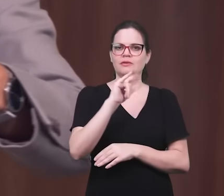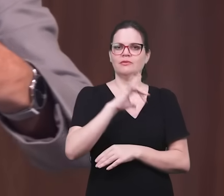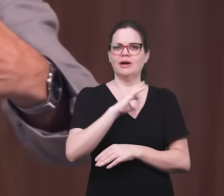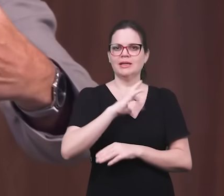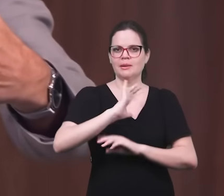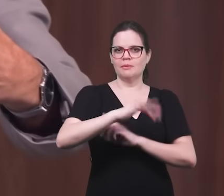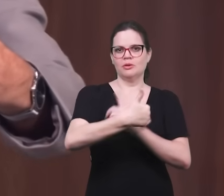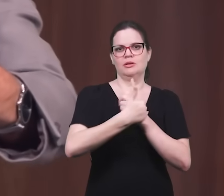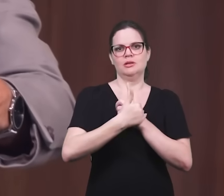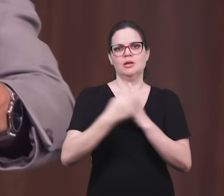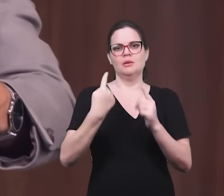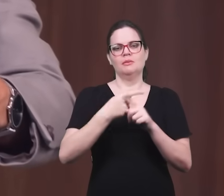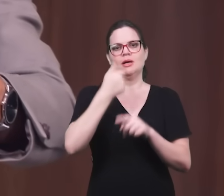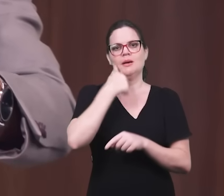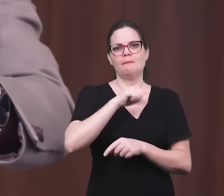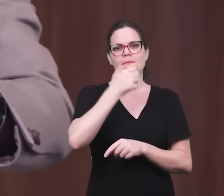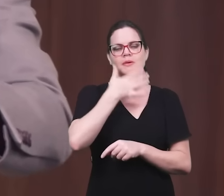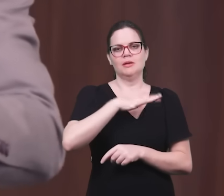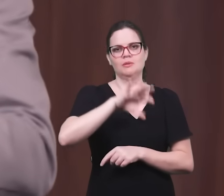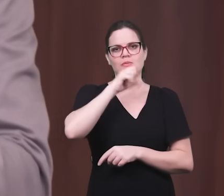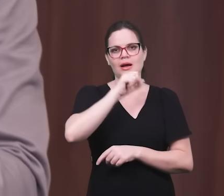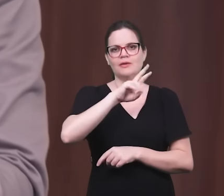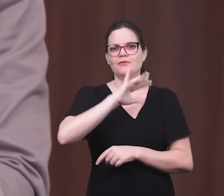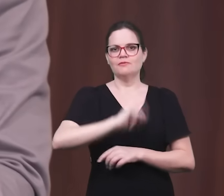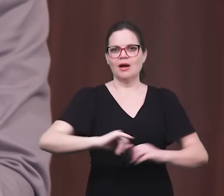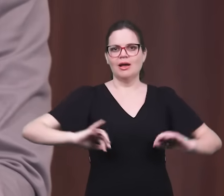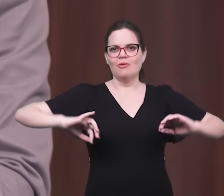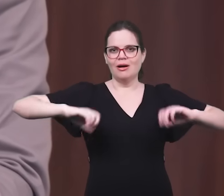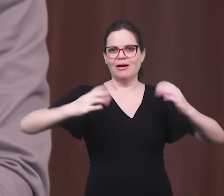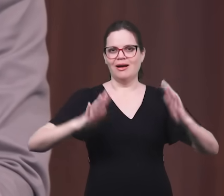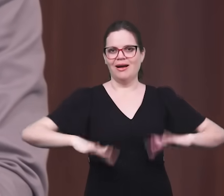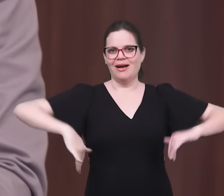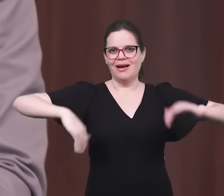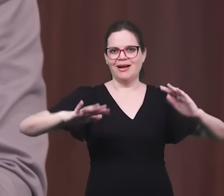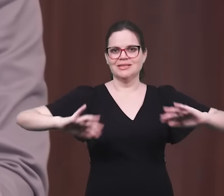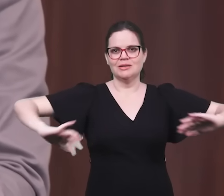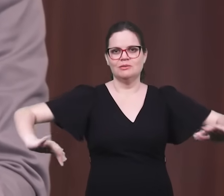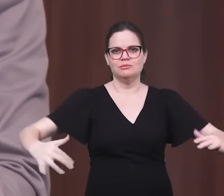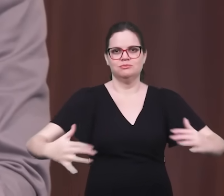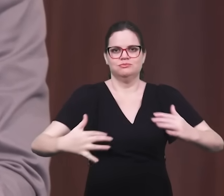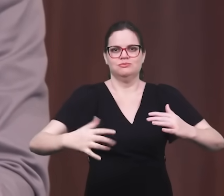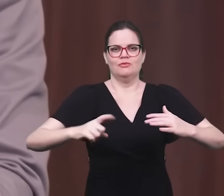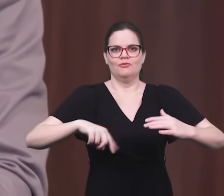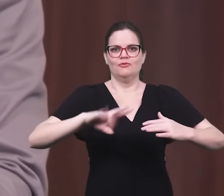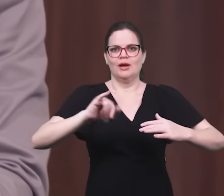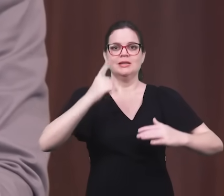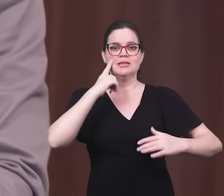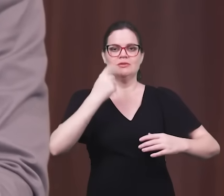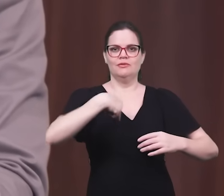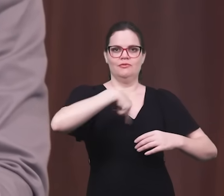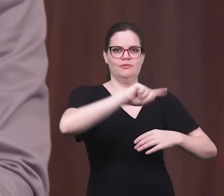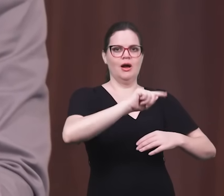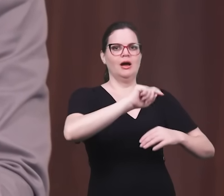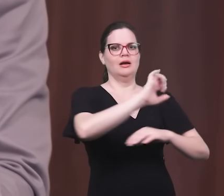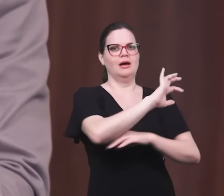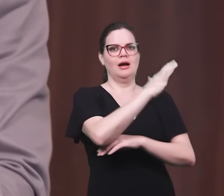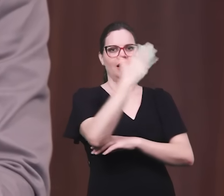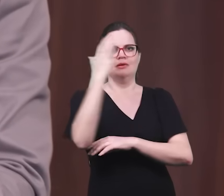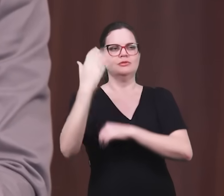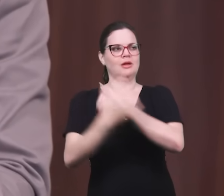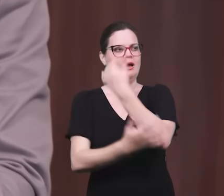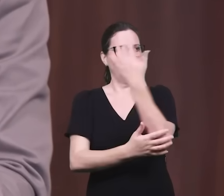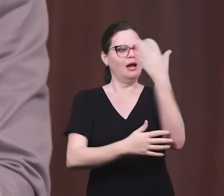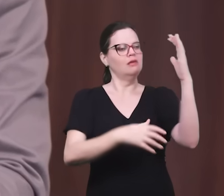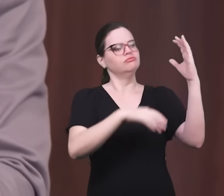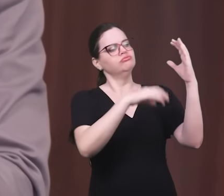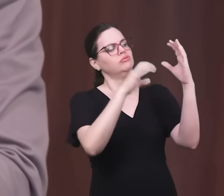tem as asas dos pais para proteger. Então, ele vai, faz os voos dele, mas ele sempre volta para o